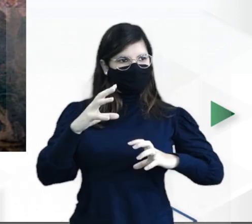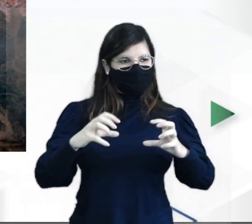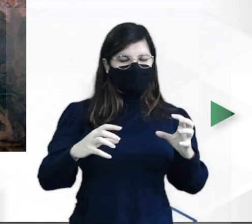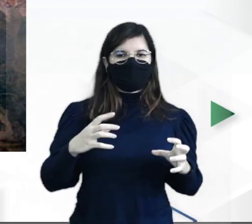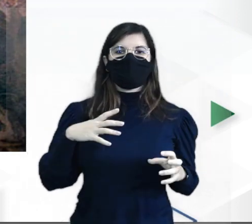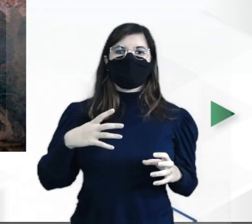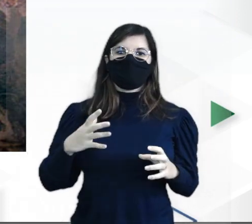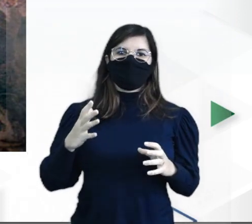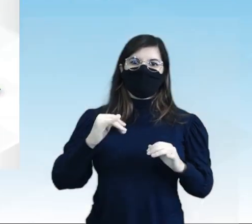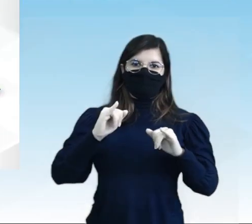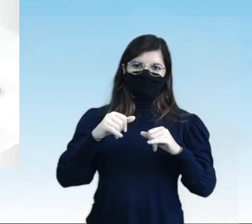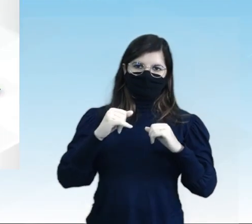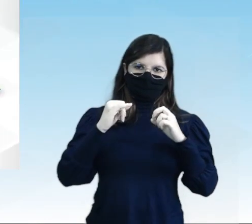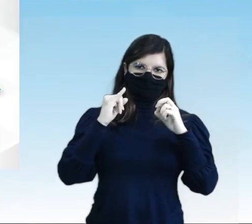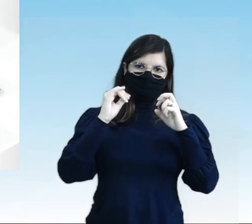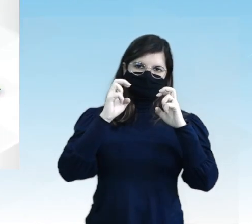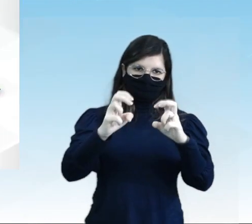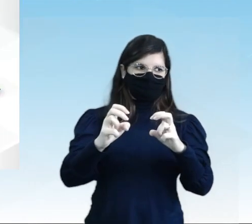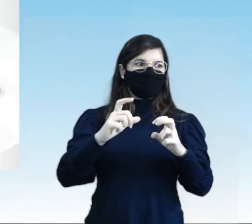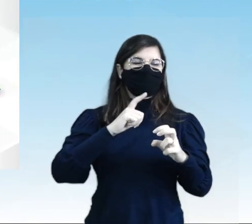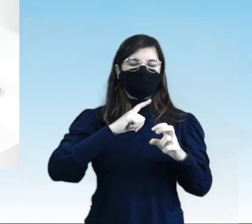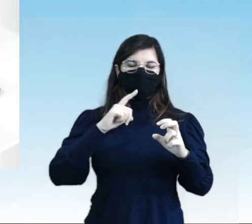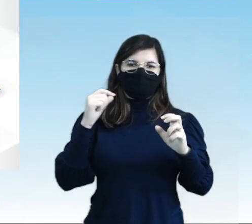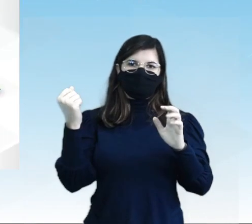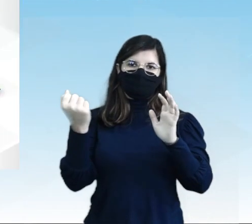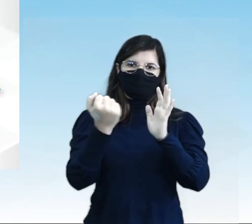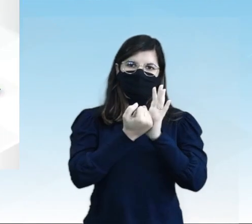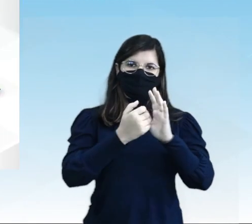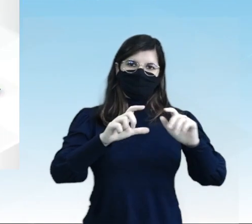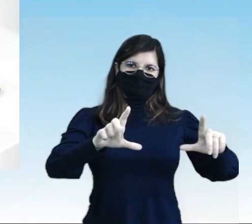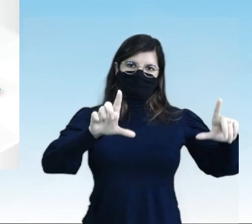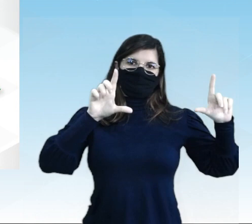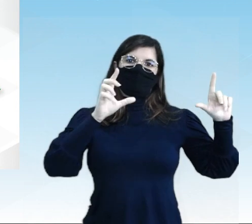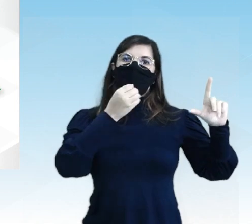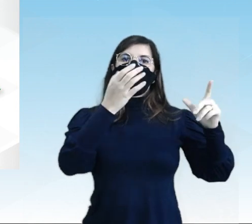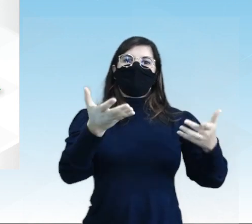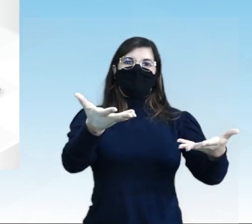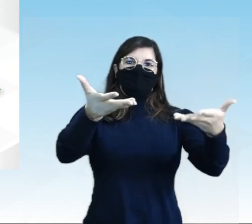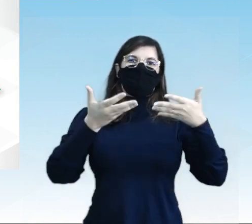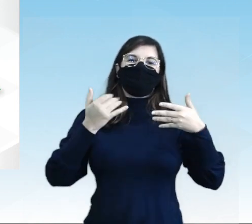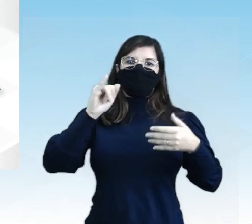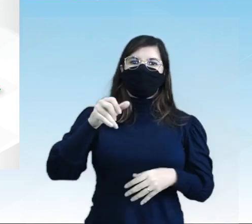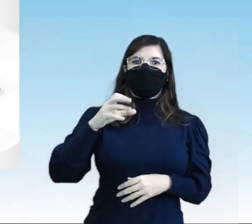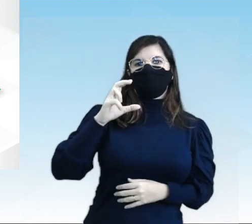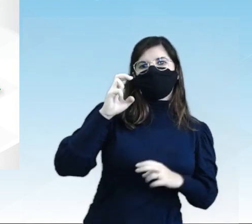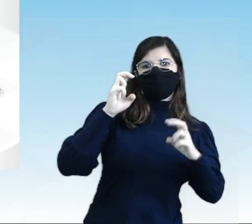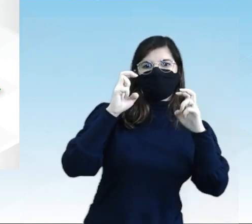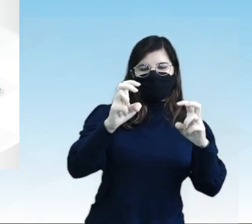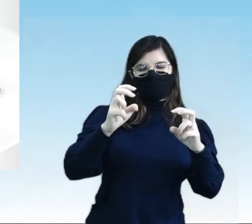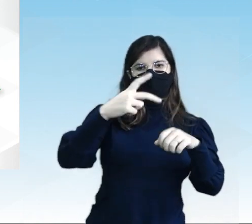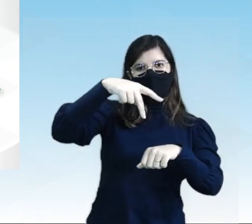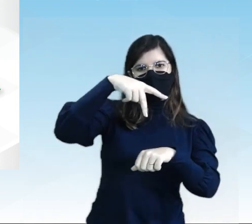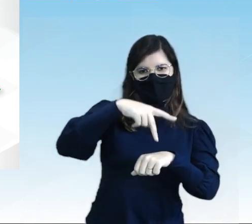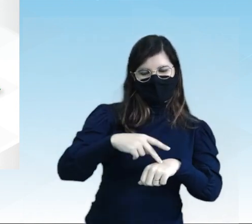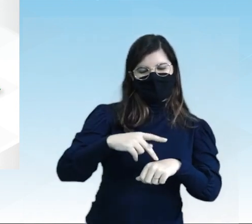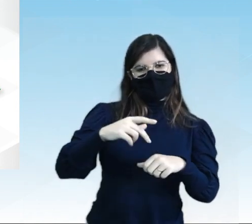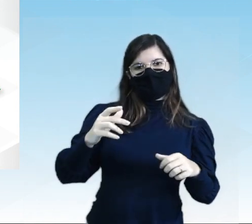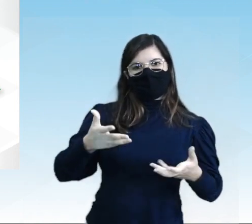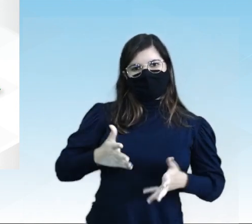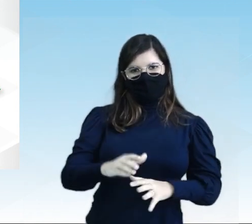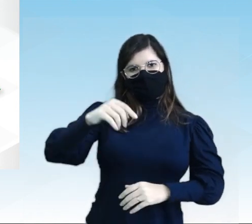é de Jaboatão sempre tem lá placa né quando você vai entrando bem vindo a Jaboatão dos Guararapes a pátria nasce aqui